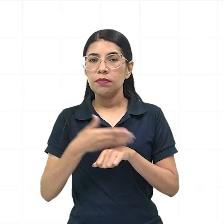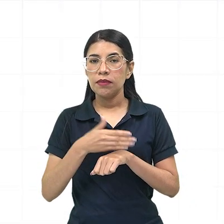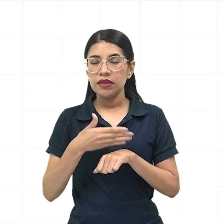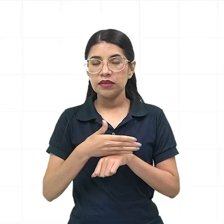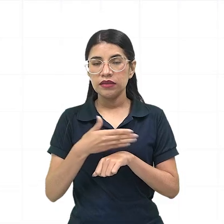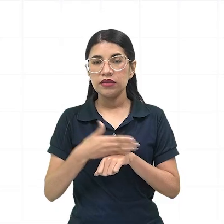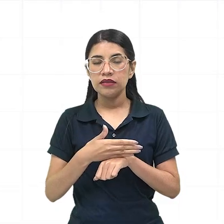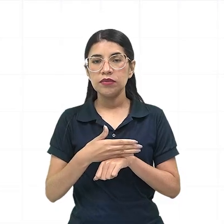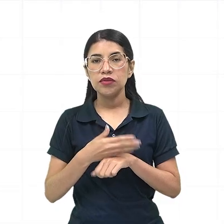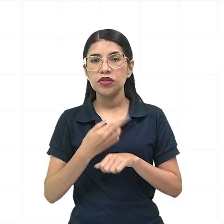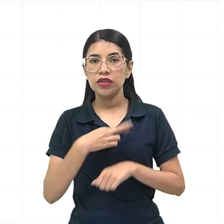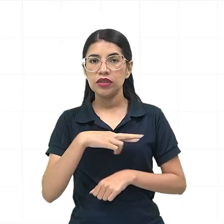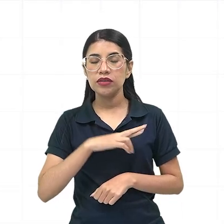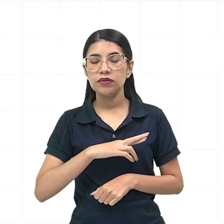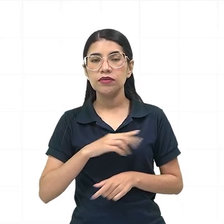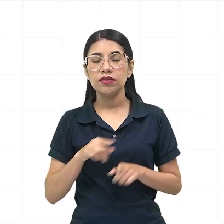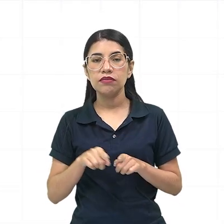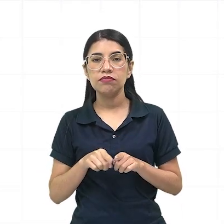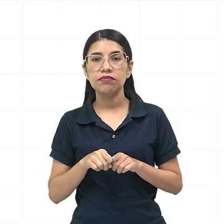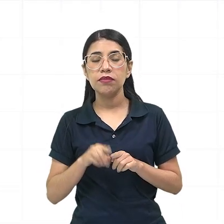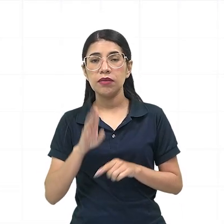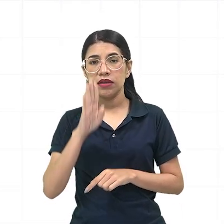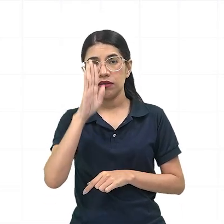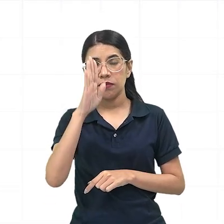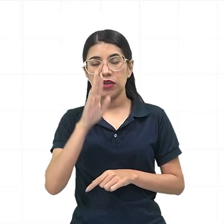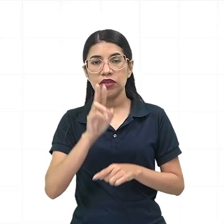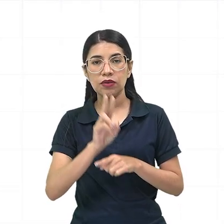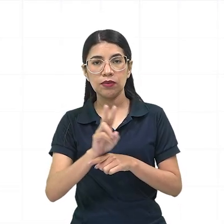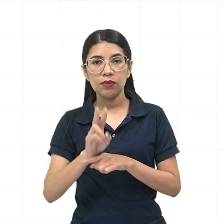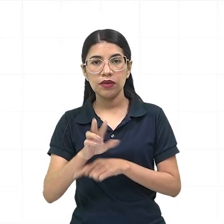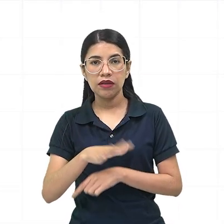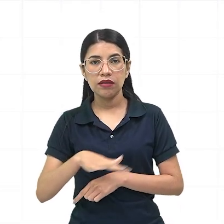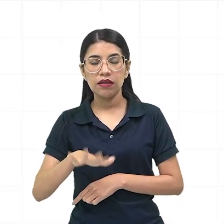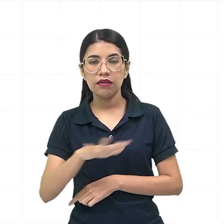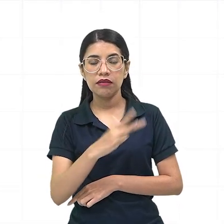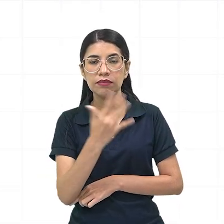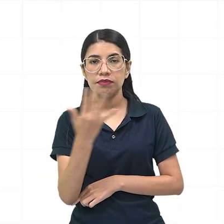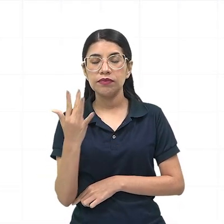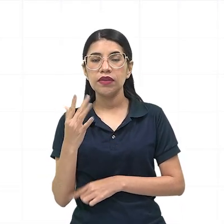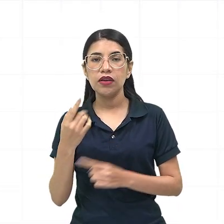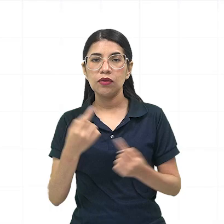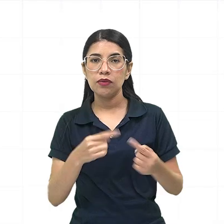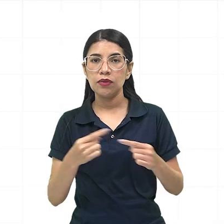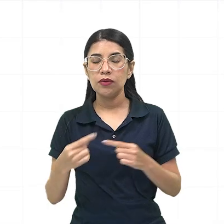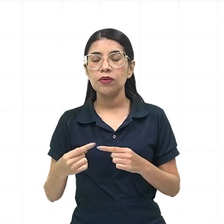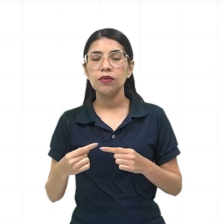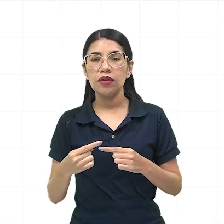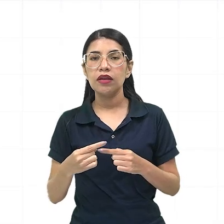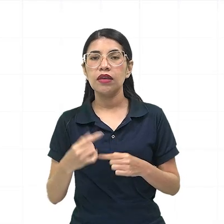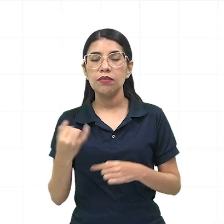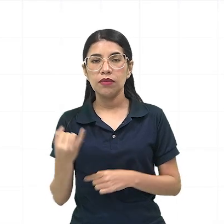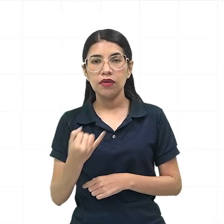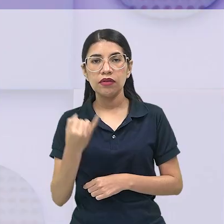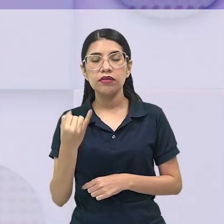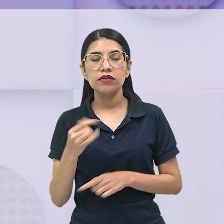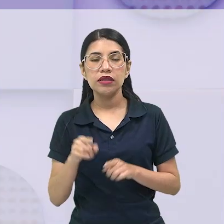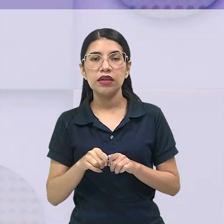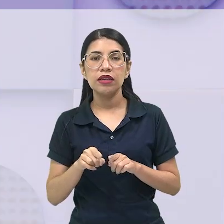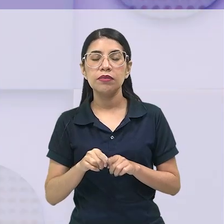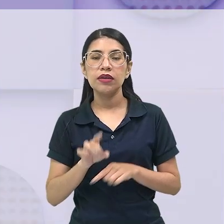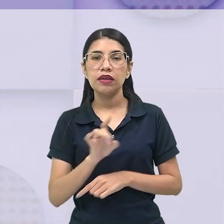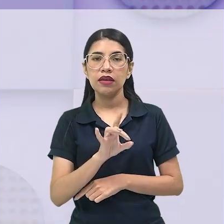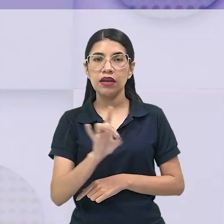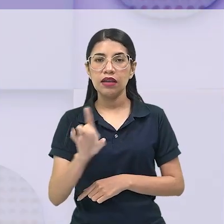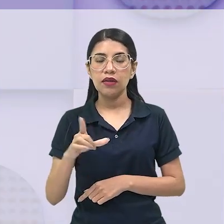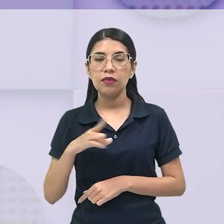religiões, também, principalmente em relação ao cuidado com o meio ambiente, né? Que é uma discussão extremamente de fronteira, que cada um de nós